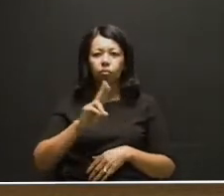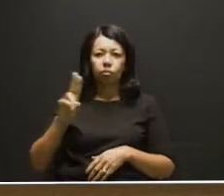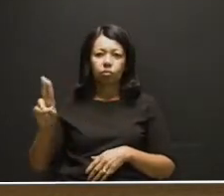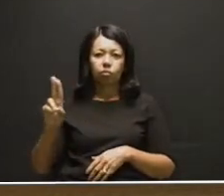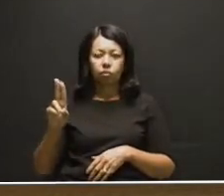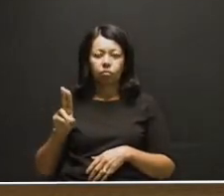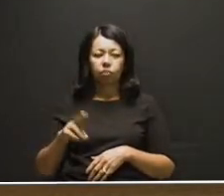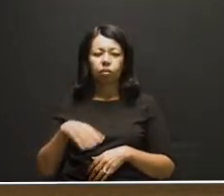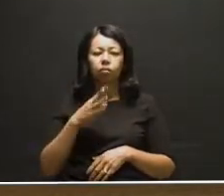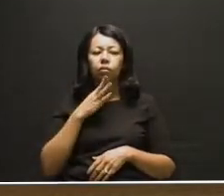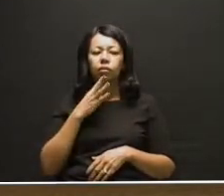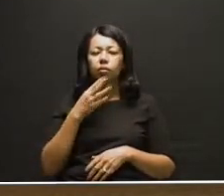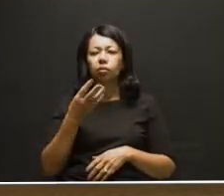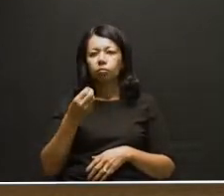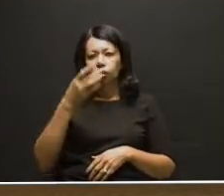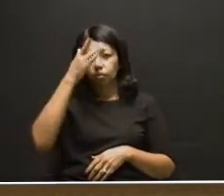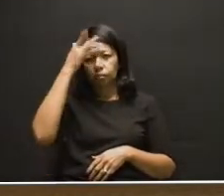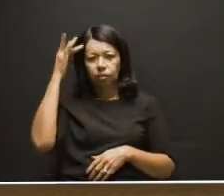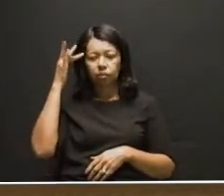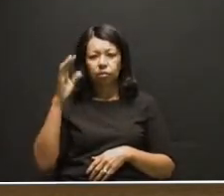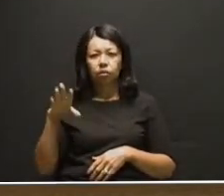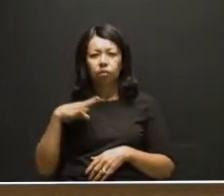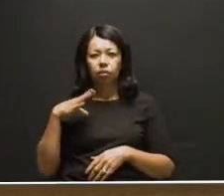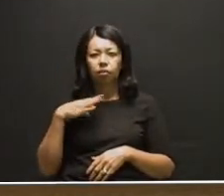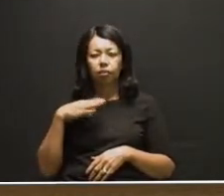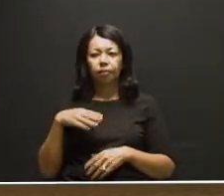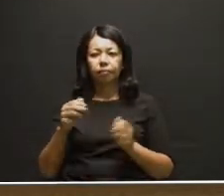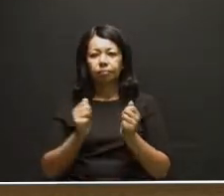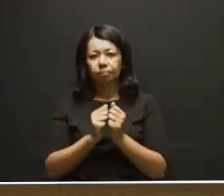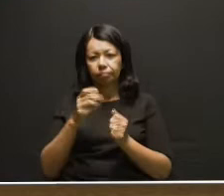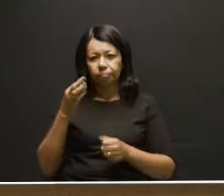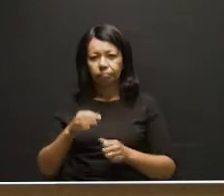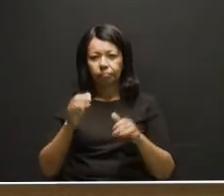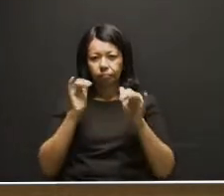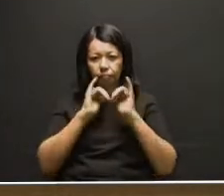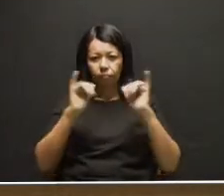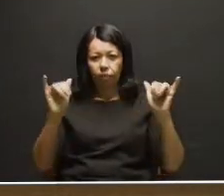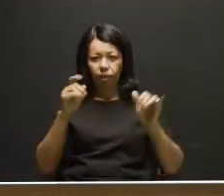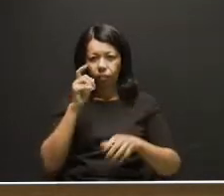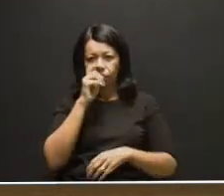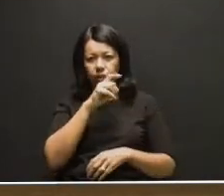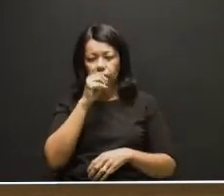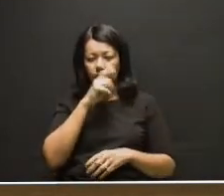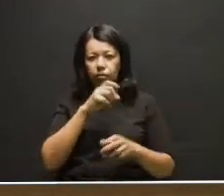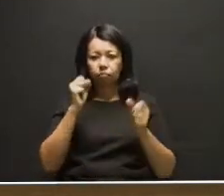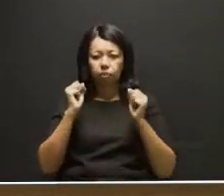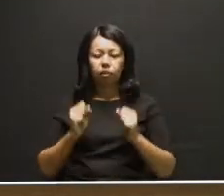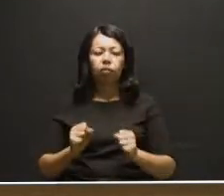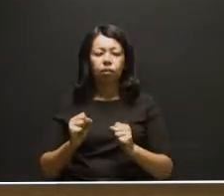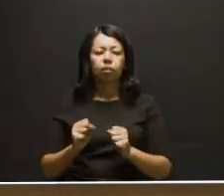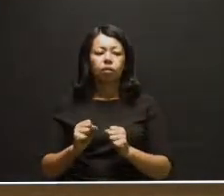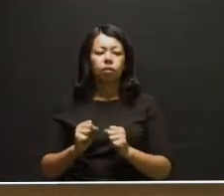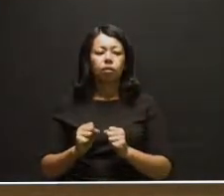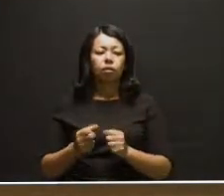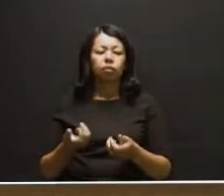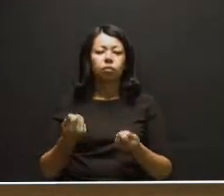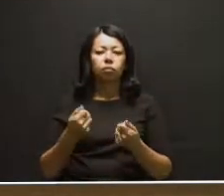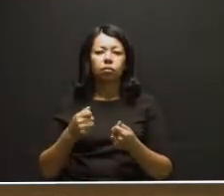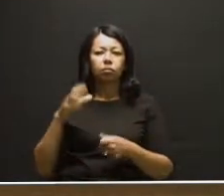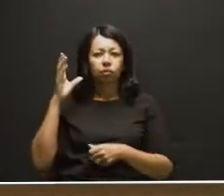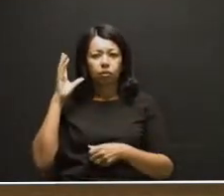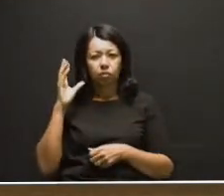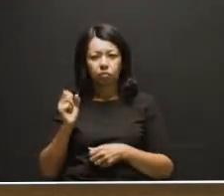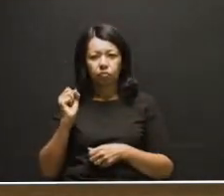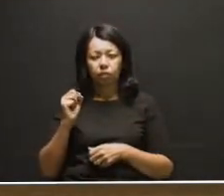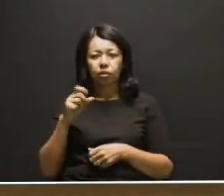gente conhece muita gente na cidade então com certeza uma informação mentirosa poderia cair aos nossos ouvidos e